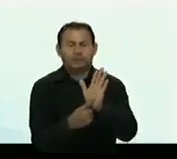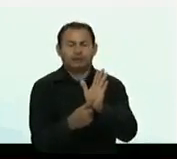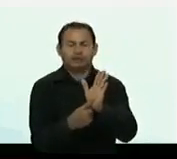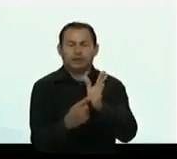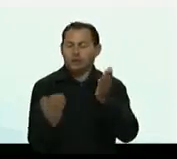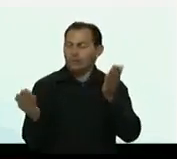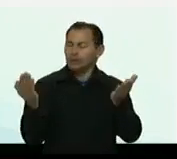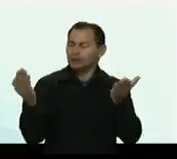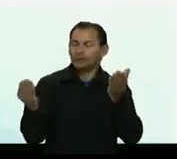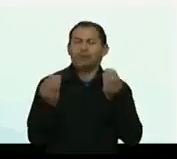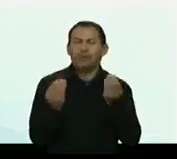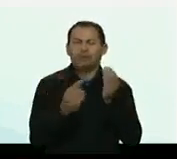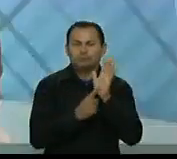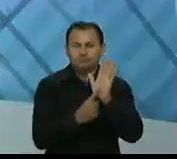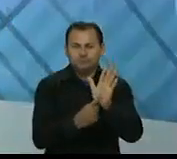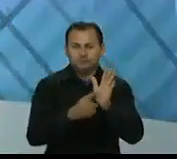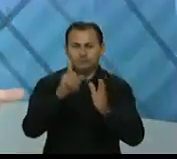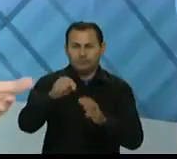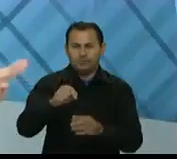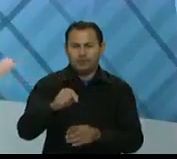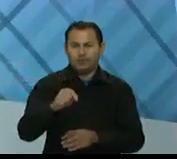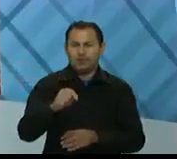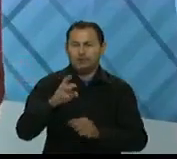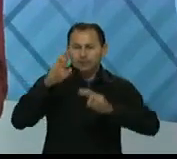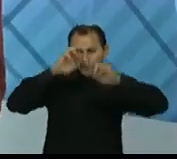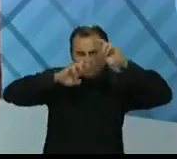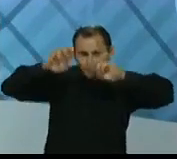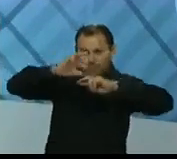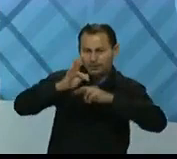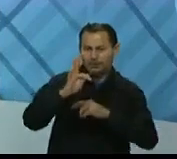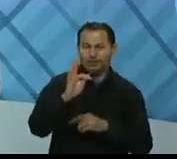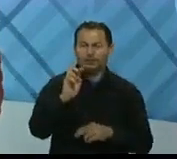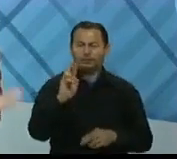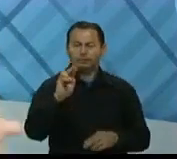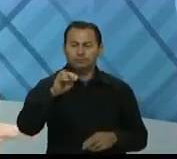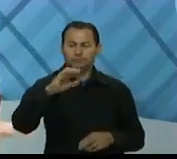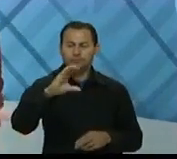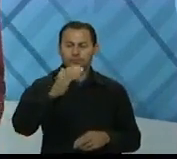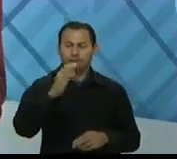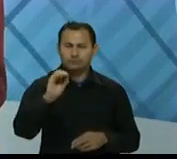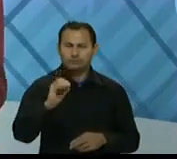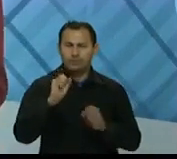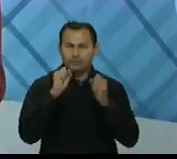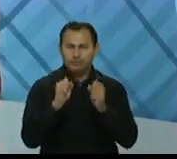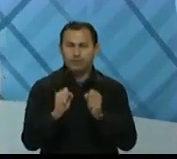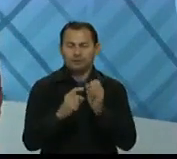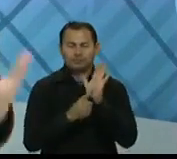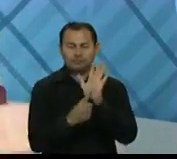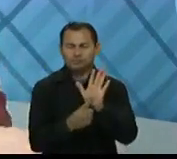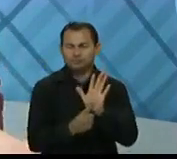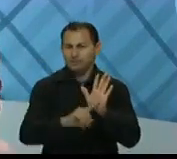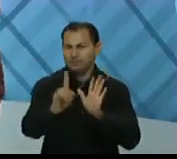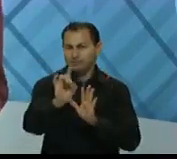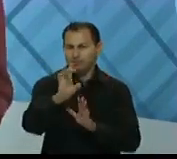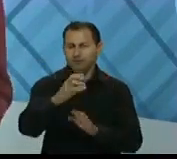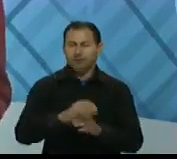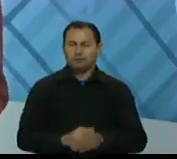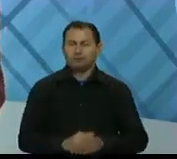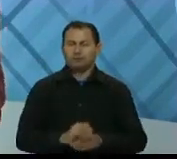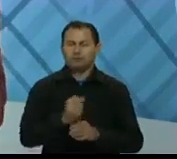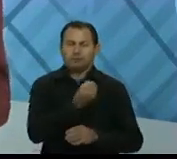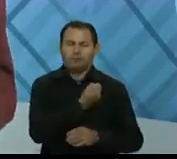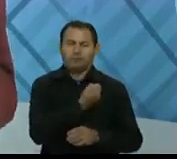relação? Esta relação, ou seja, se formos analisar uma função, ela pode ser representada não apenas de forma